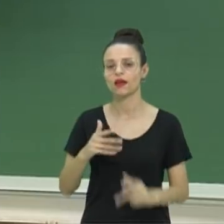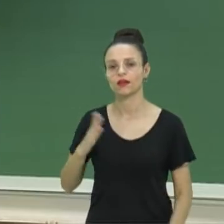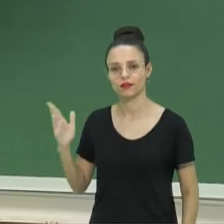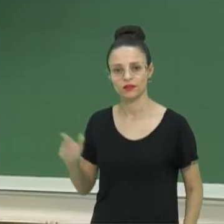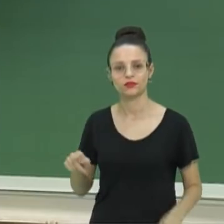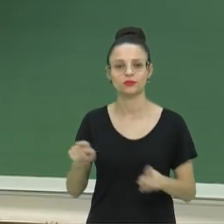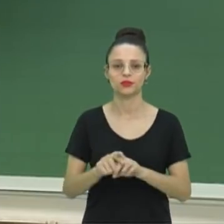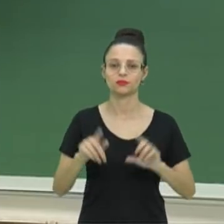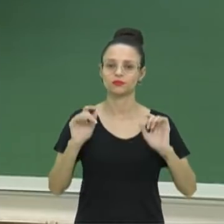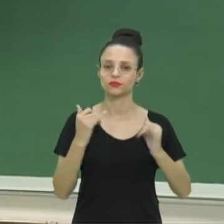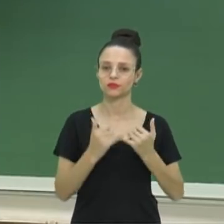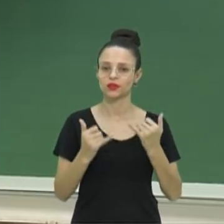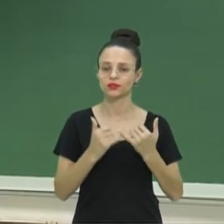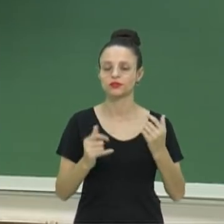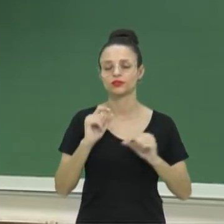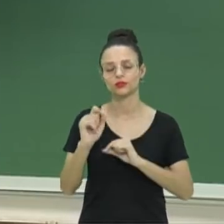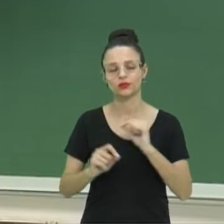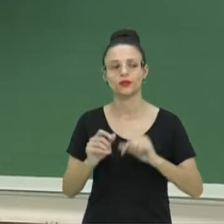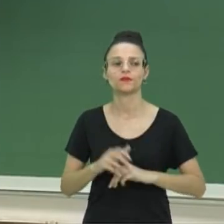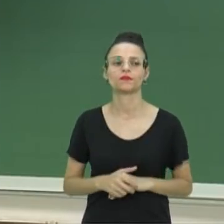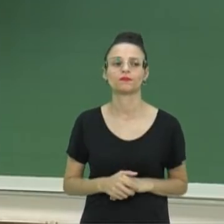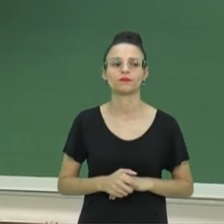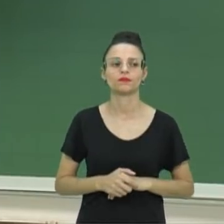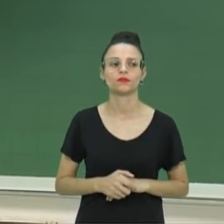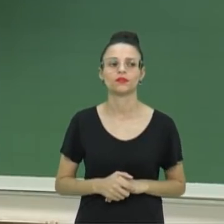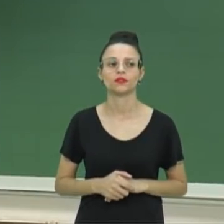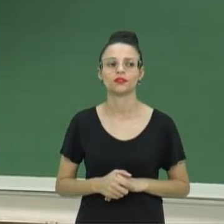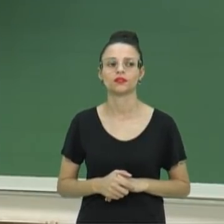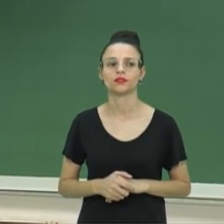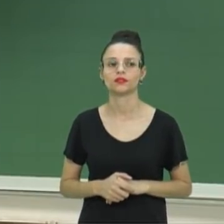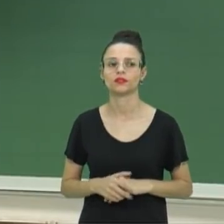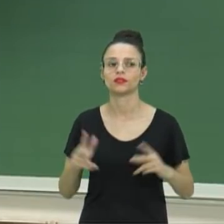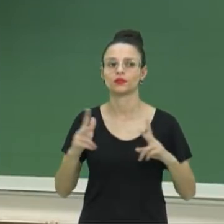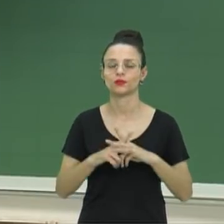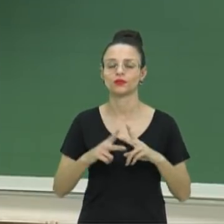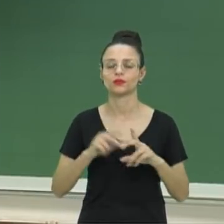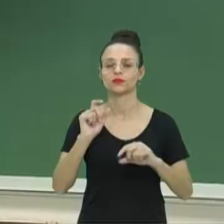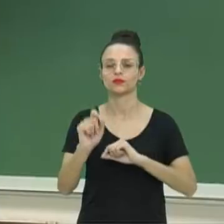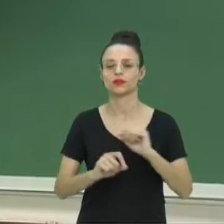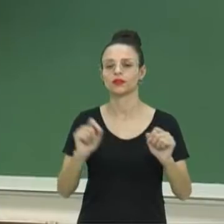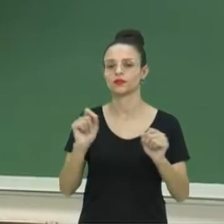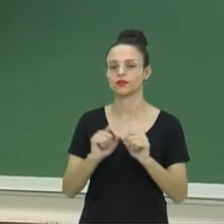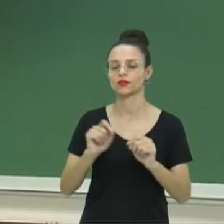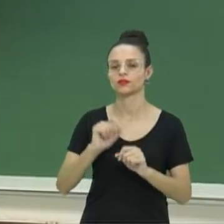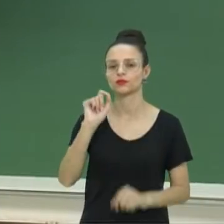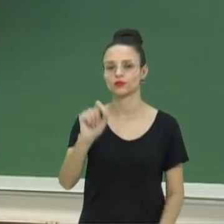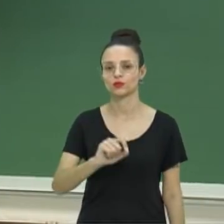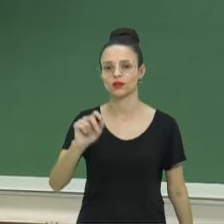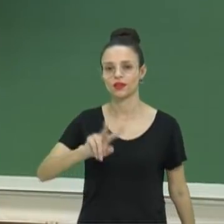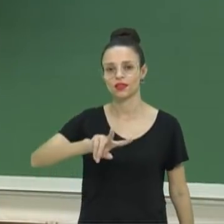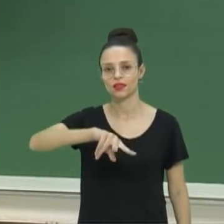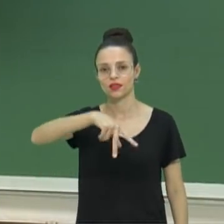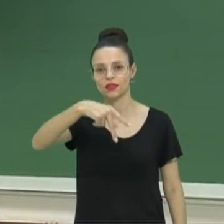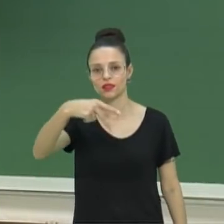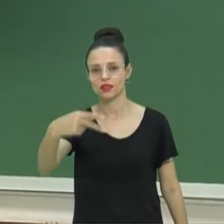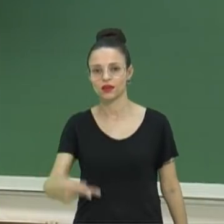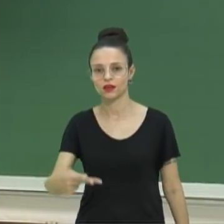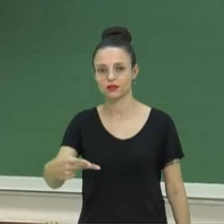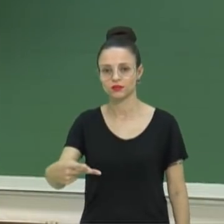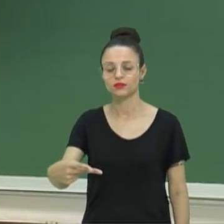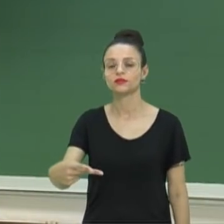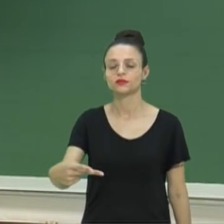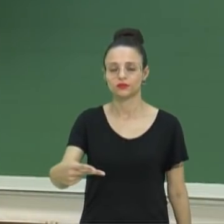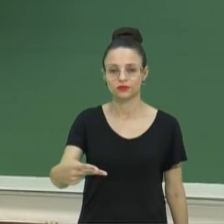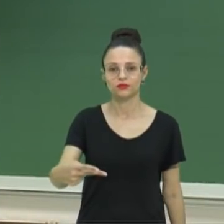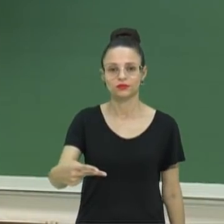é parecido. A ideia é o quê? No wrestling, é fazer o chamado encostamento, que é imobilizar o